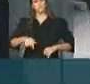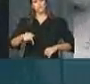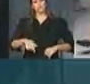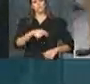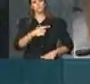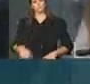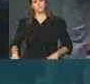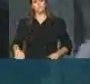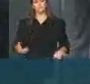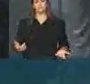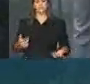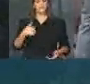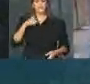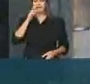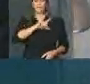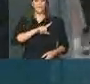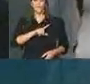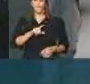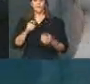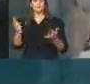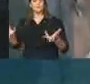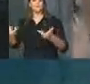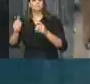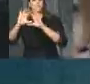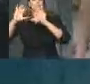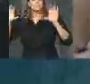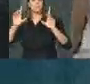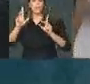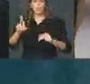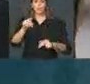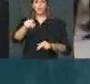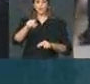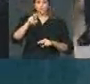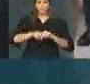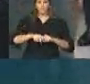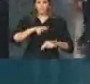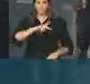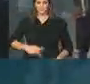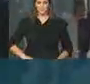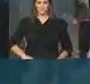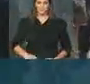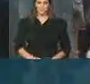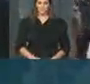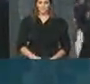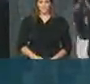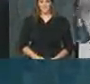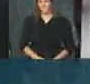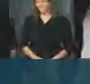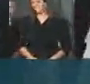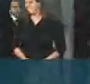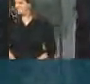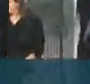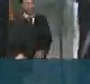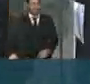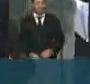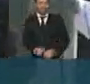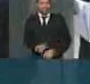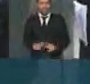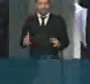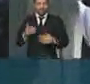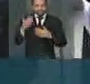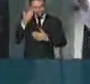e ainda não alcancei o paraíso que V. Exª preside. Então, agradecendo a generosidade que, pelo contrário, só nos